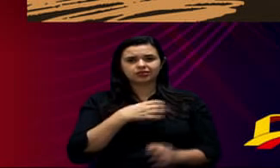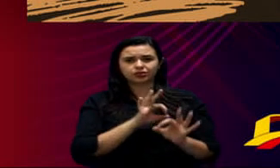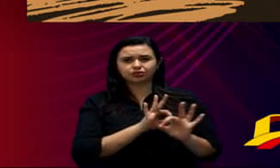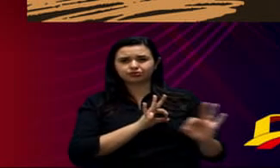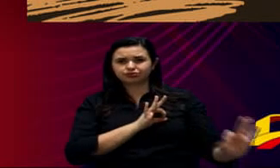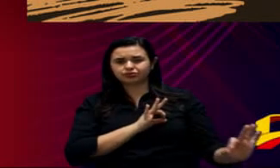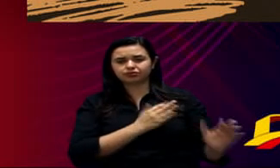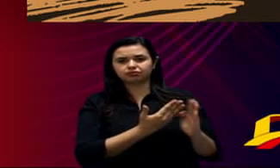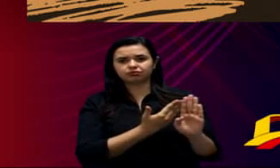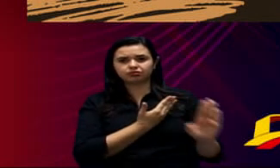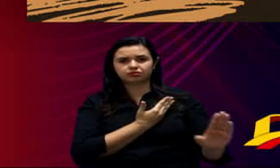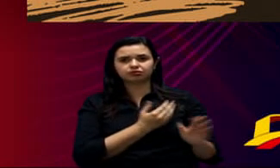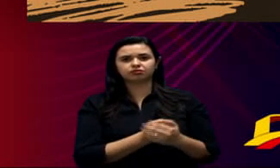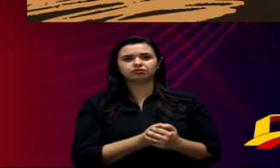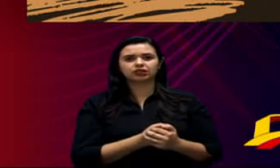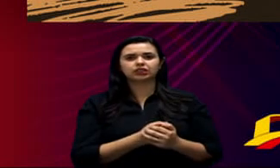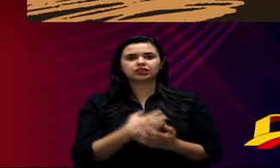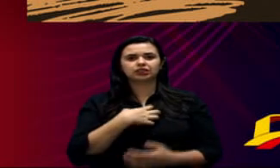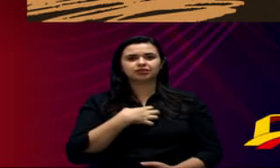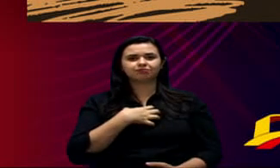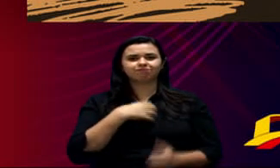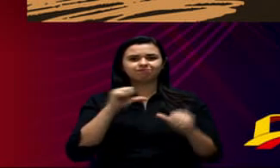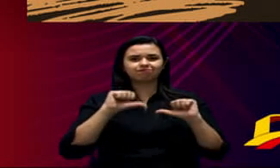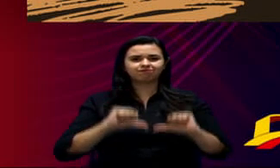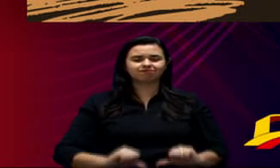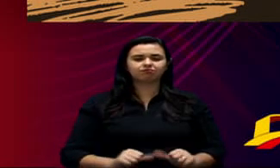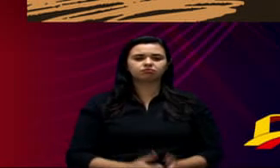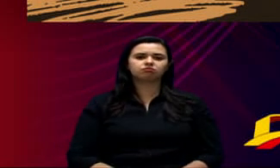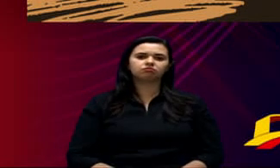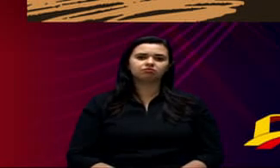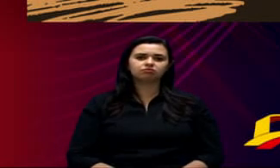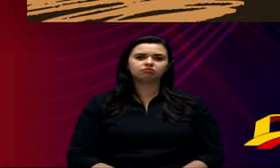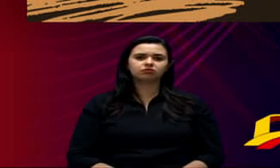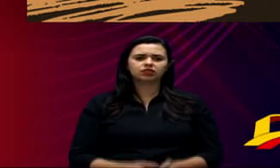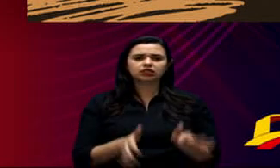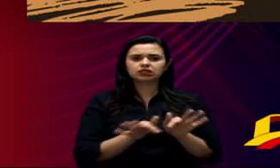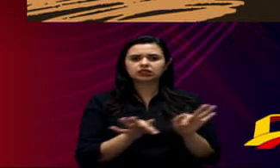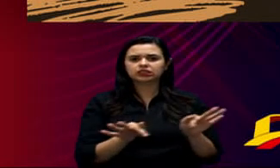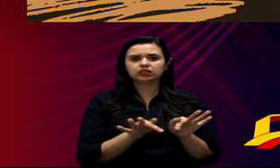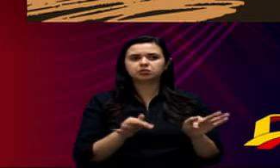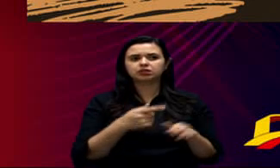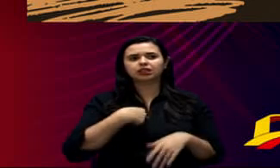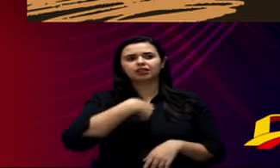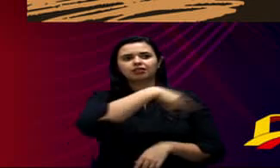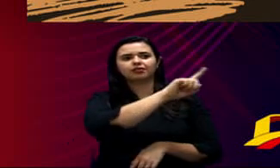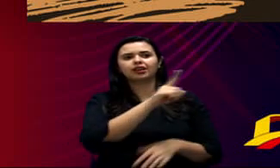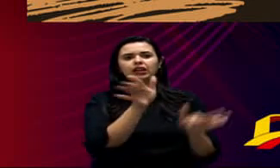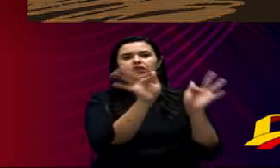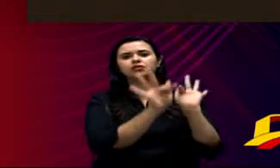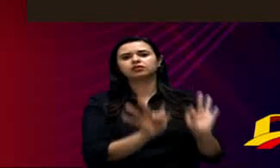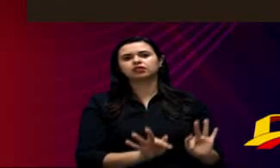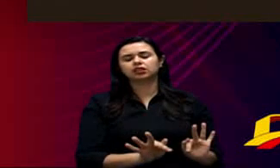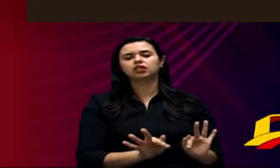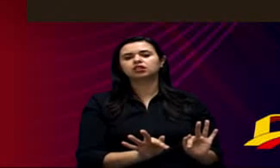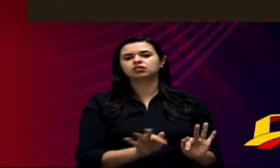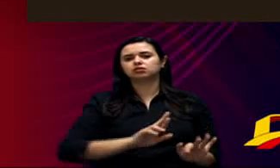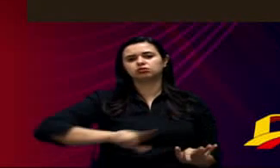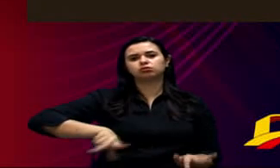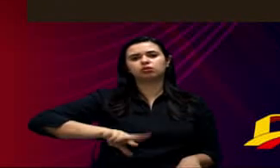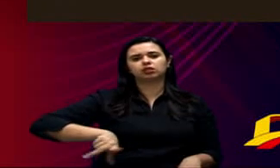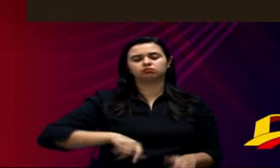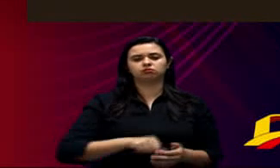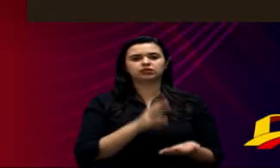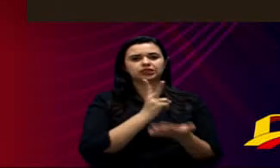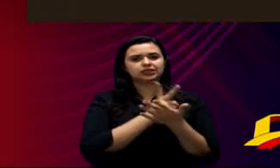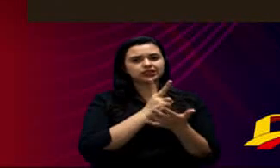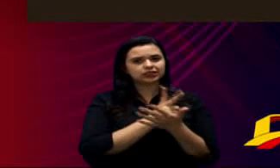ele tem imprint com um dos tratadores. Então, não é tão simples assim, é só a senciente vai para lá, solta que ele fica feliz. Bom, sempre foi